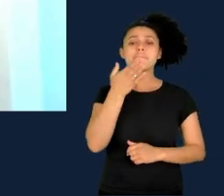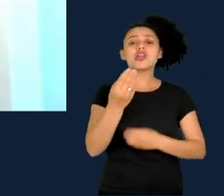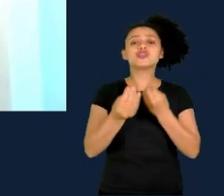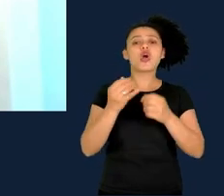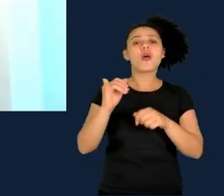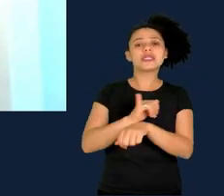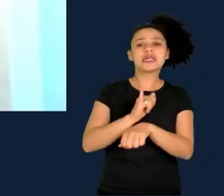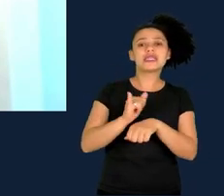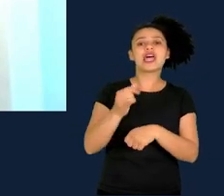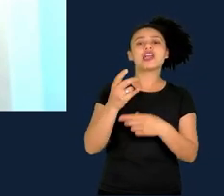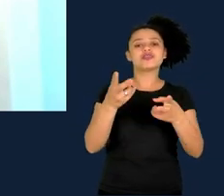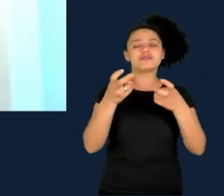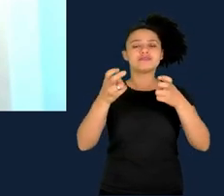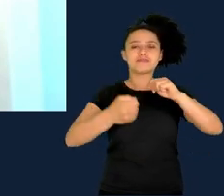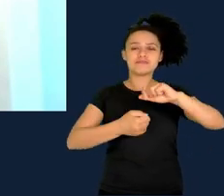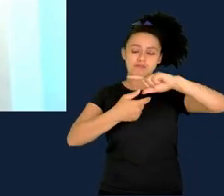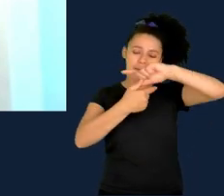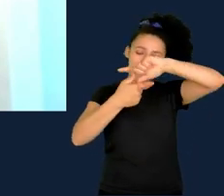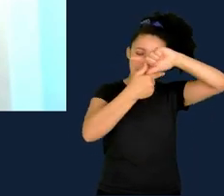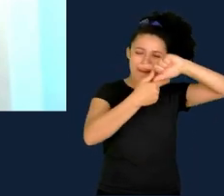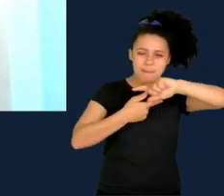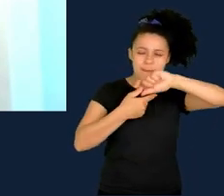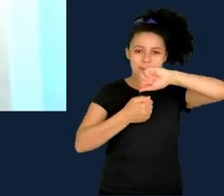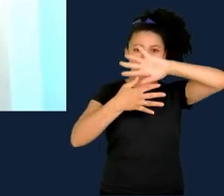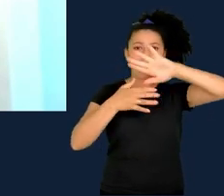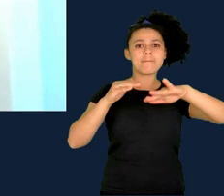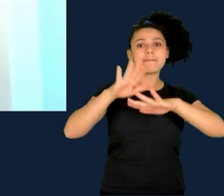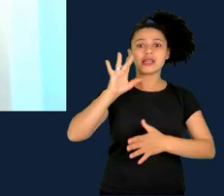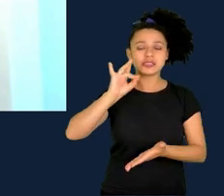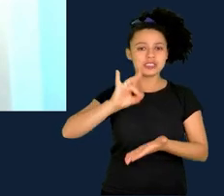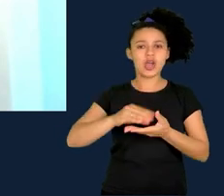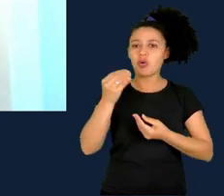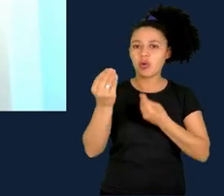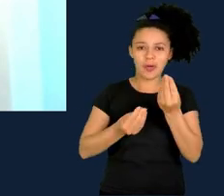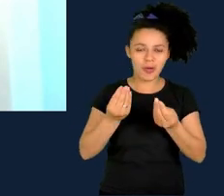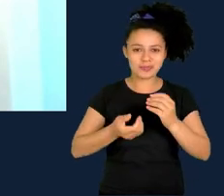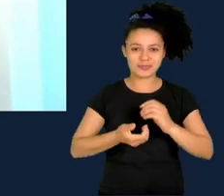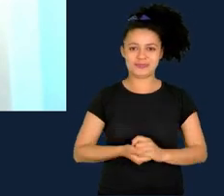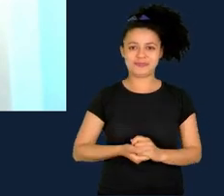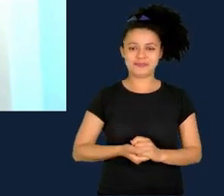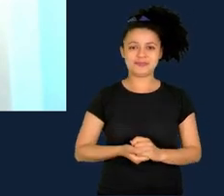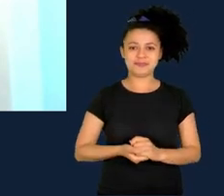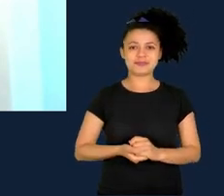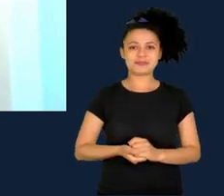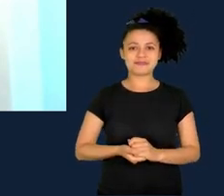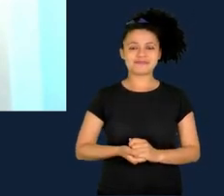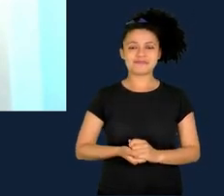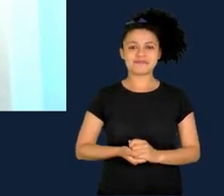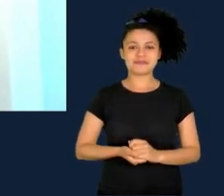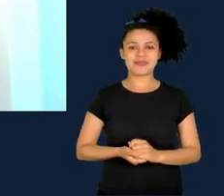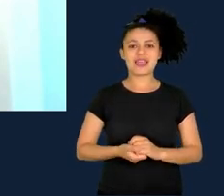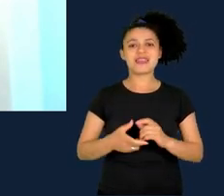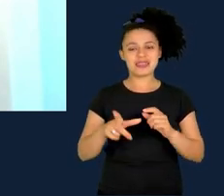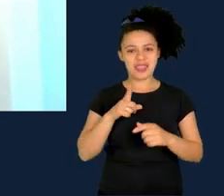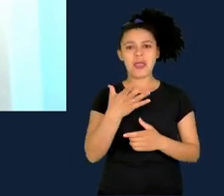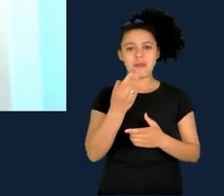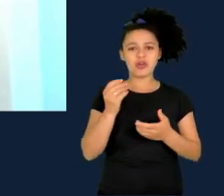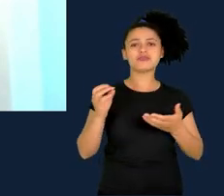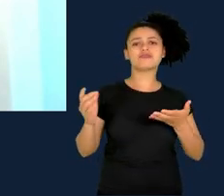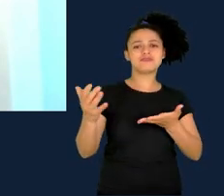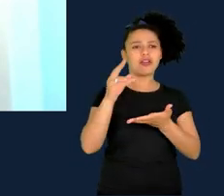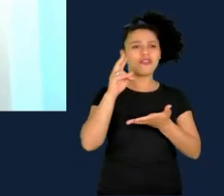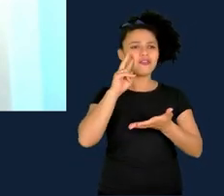desastres? Alguém quer começar? Começa com você de novo, Laura, que teve tantas visualizações de dados sobre